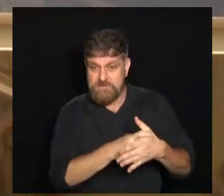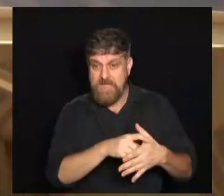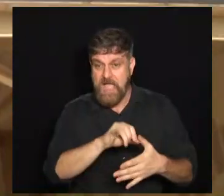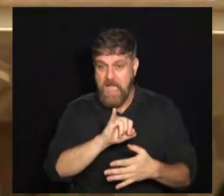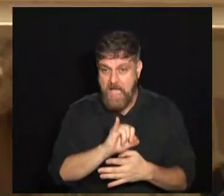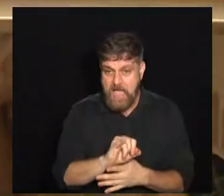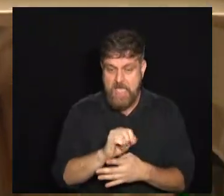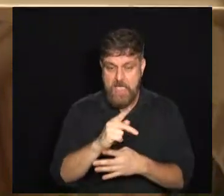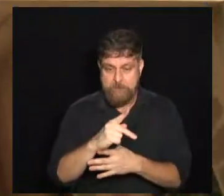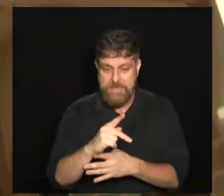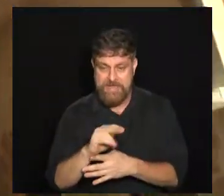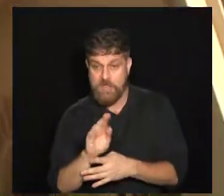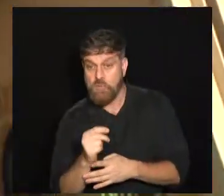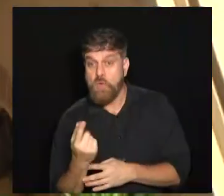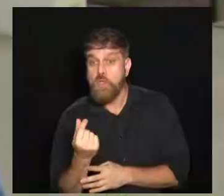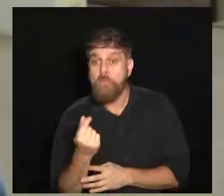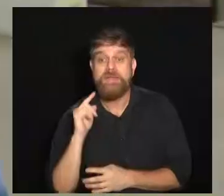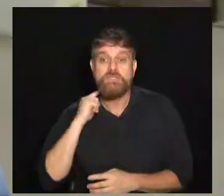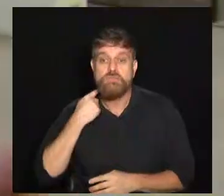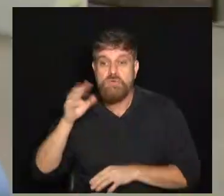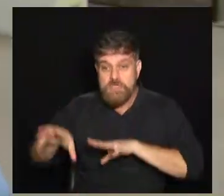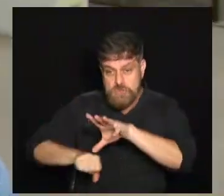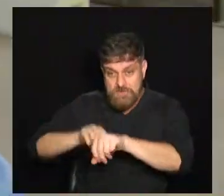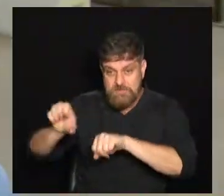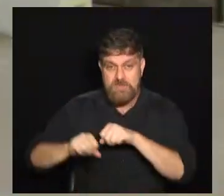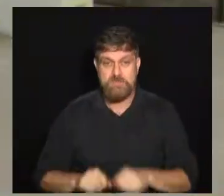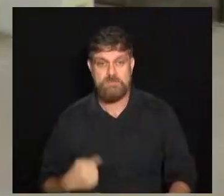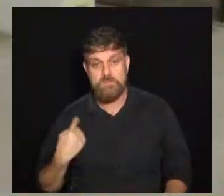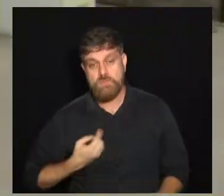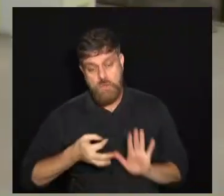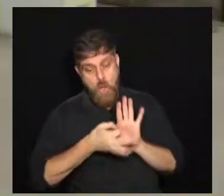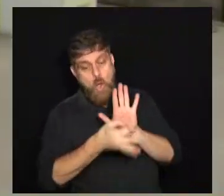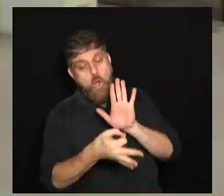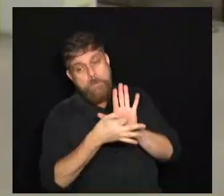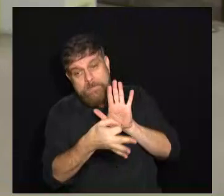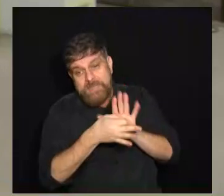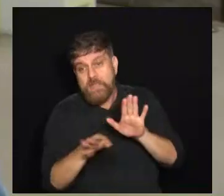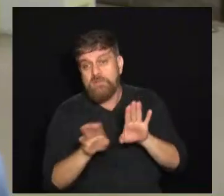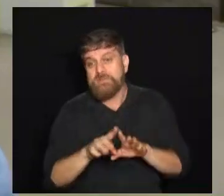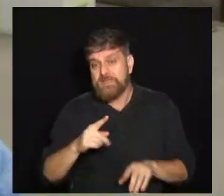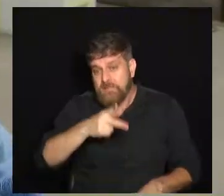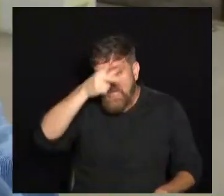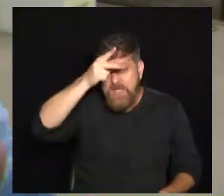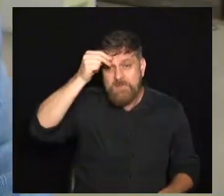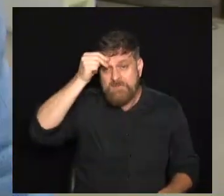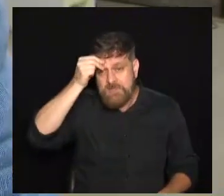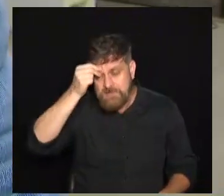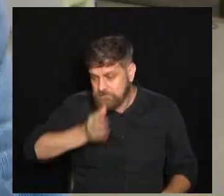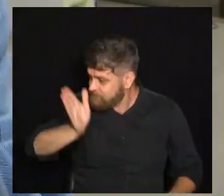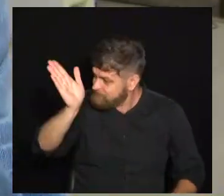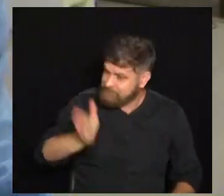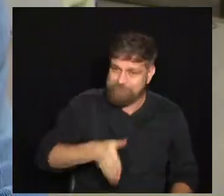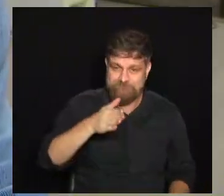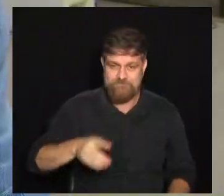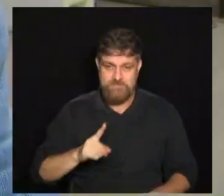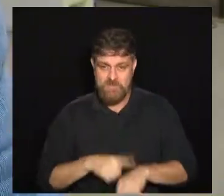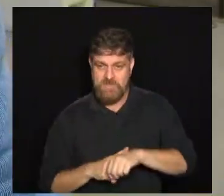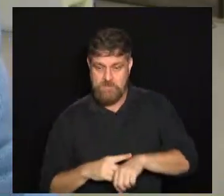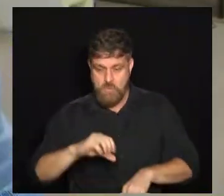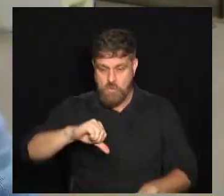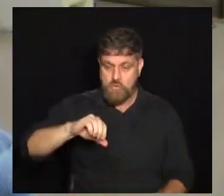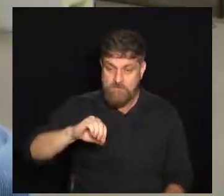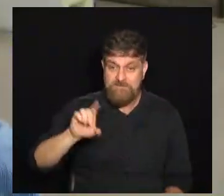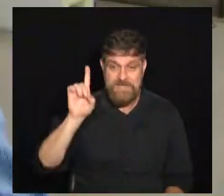e a taxa de recolhimento do lixo. Ou então estamos sugerindo que ele possa suspender pelo período de 90